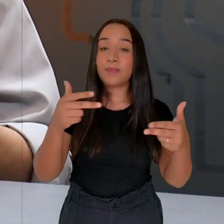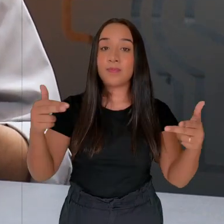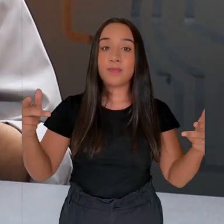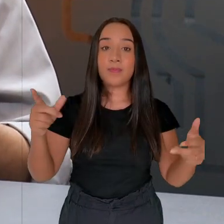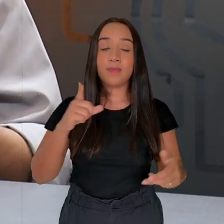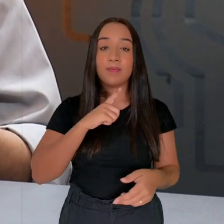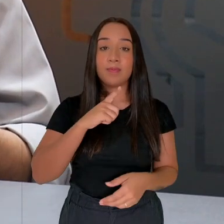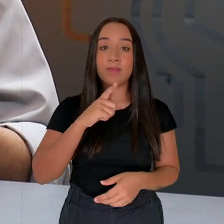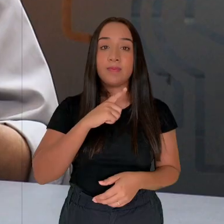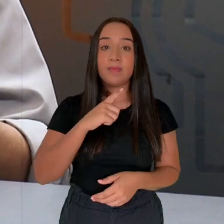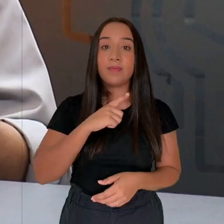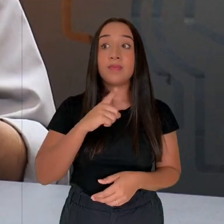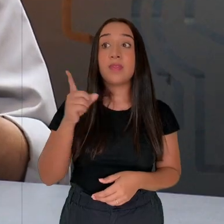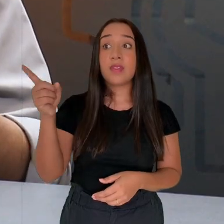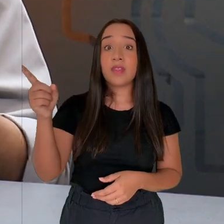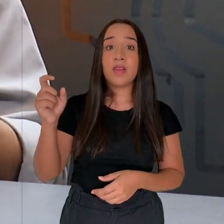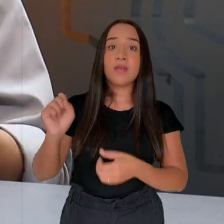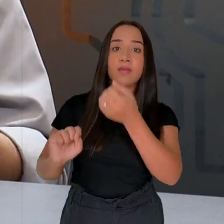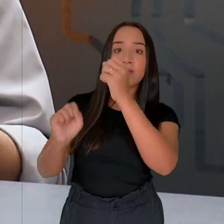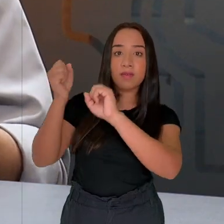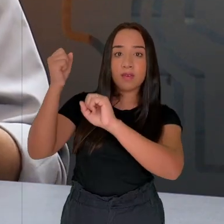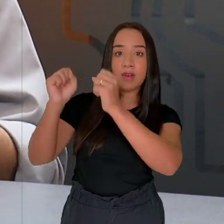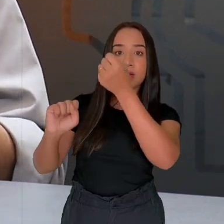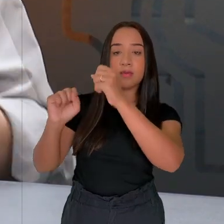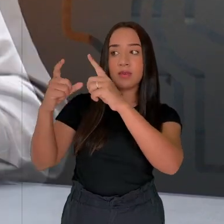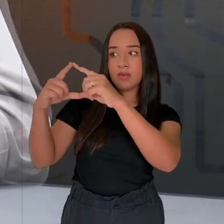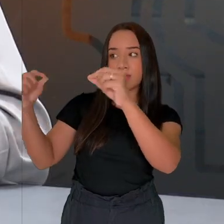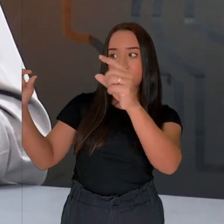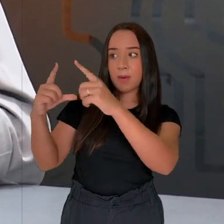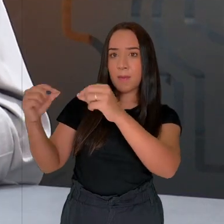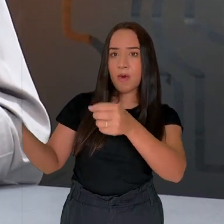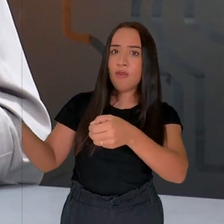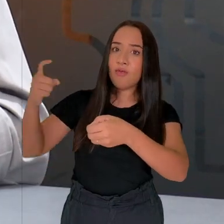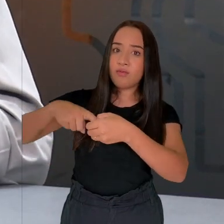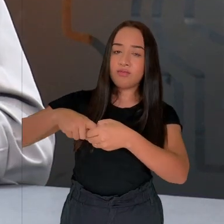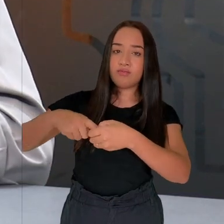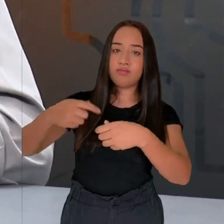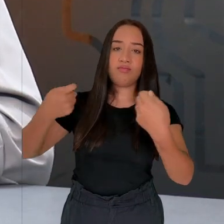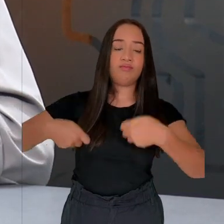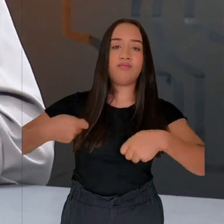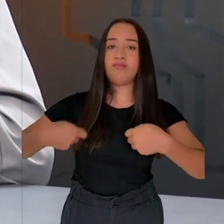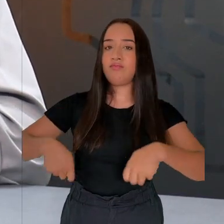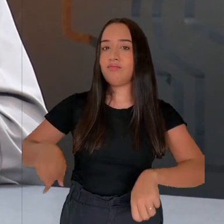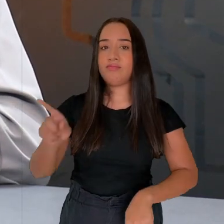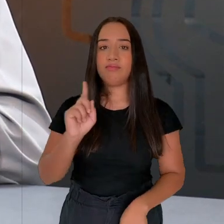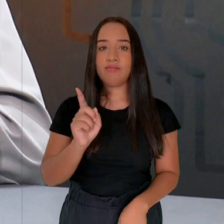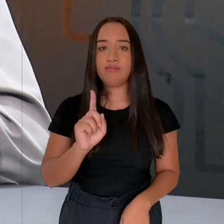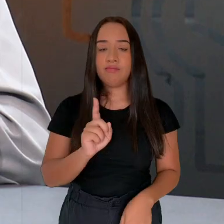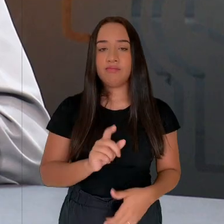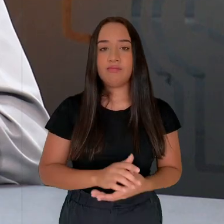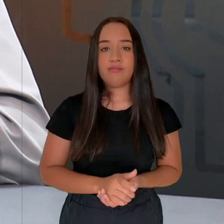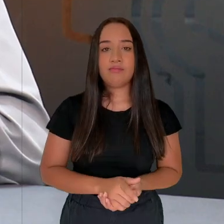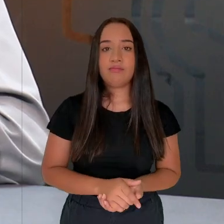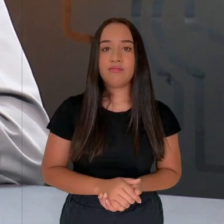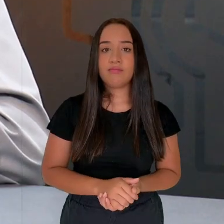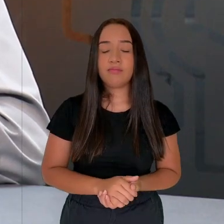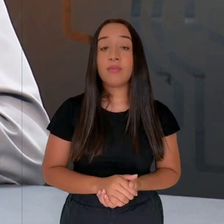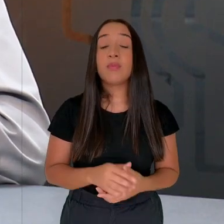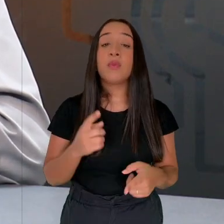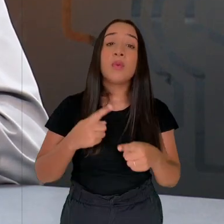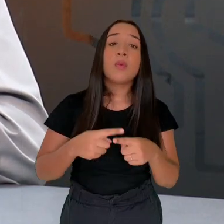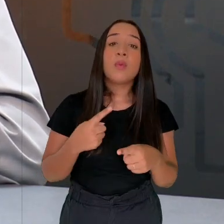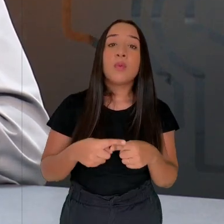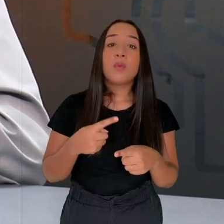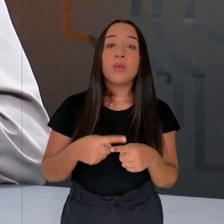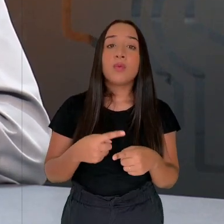ágil, respeitando processos, registro de imagens. Então, um exemplo que eu posso dar para vocês, que o